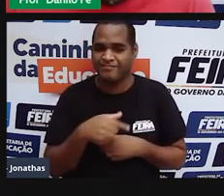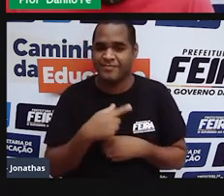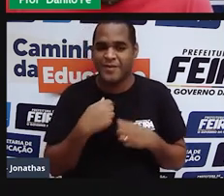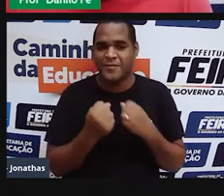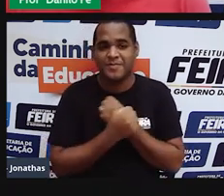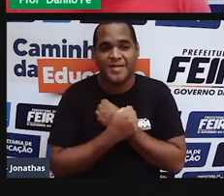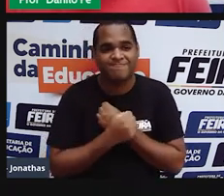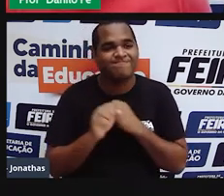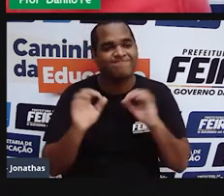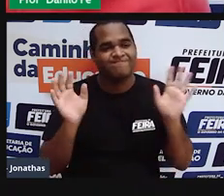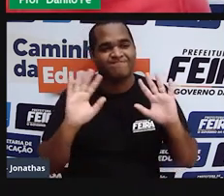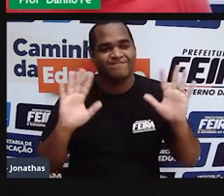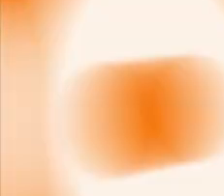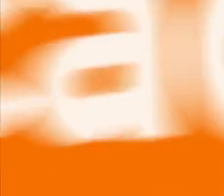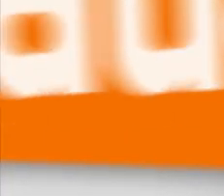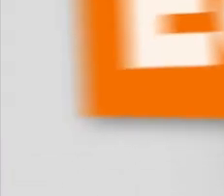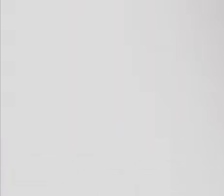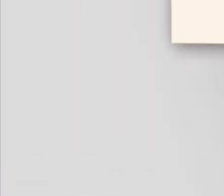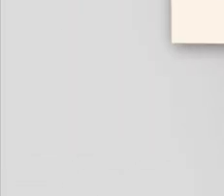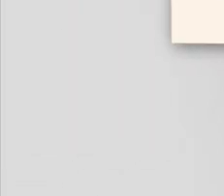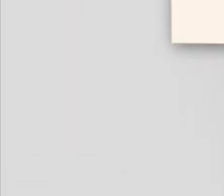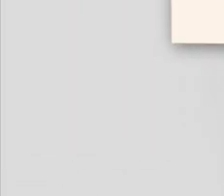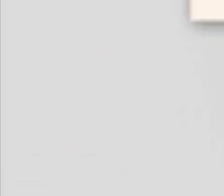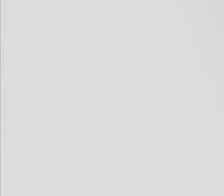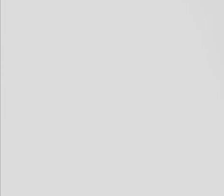um abraço E aí